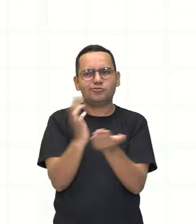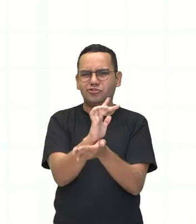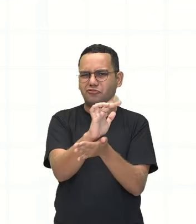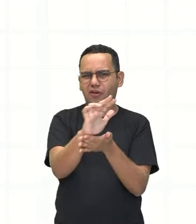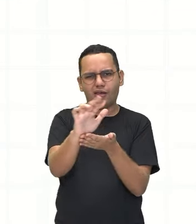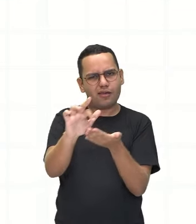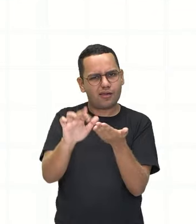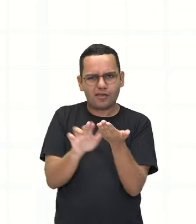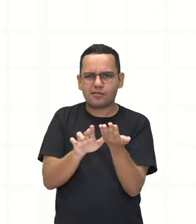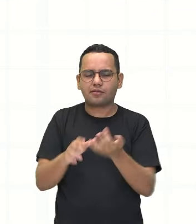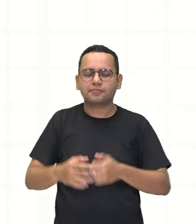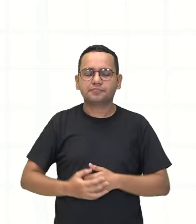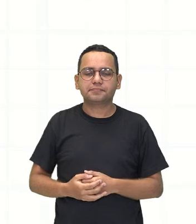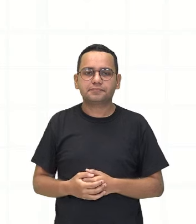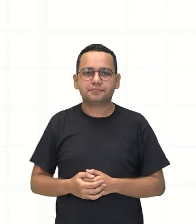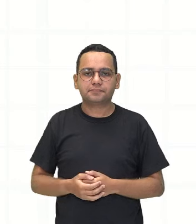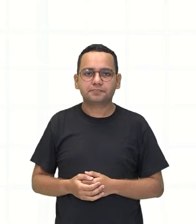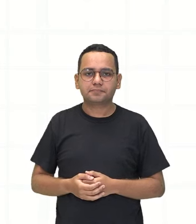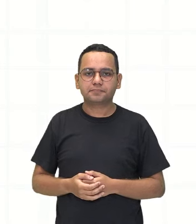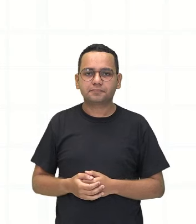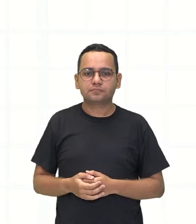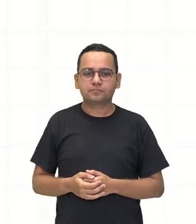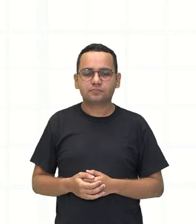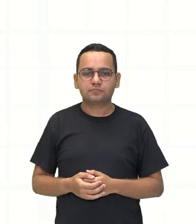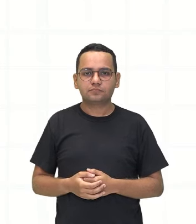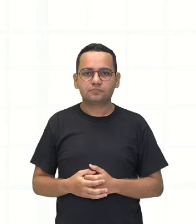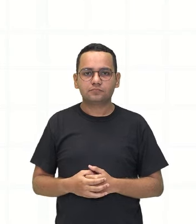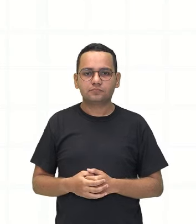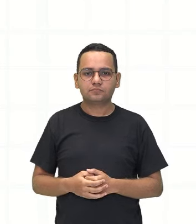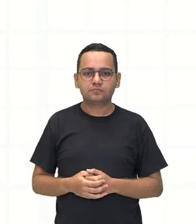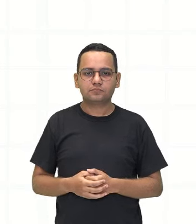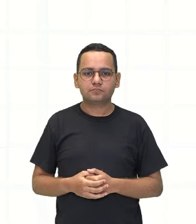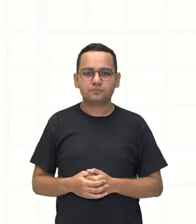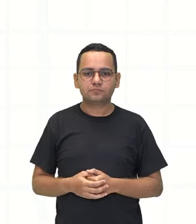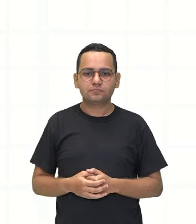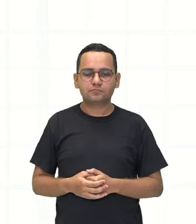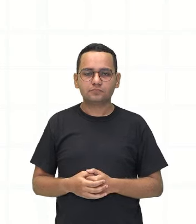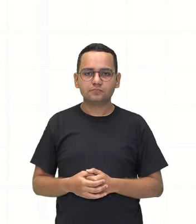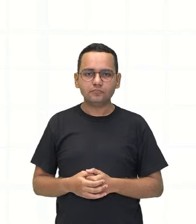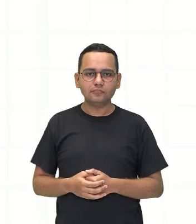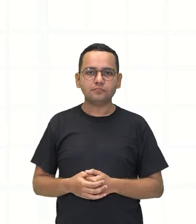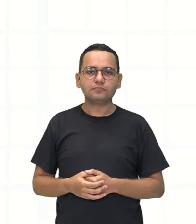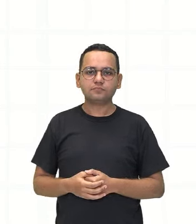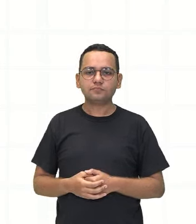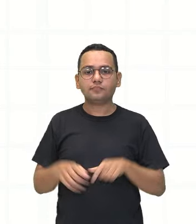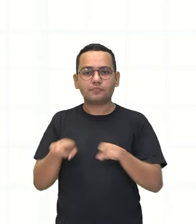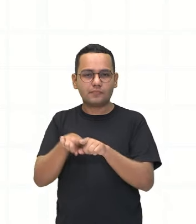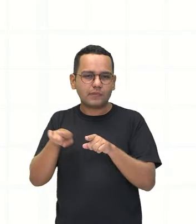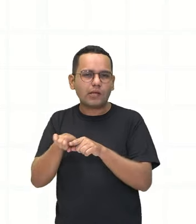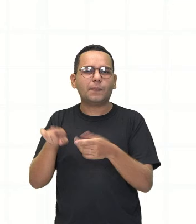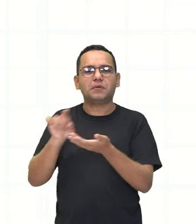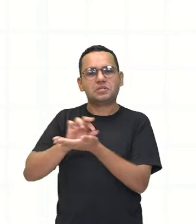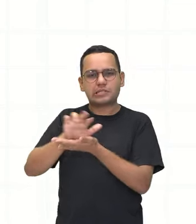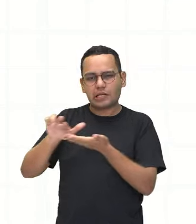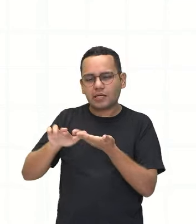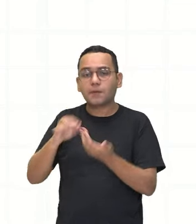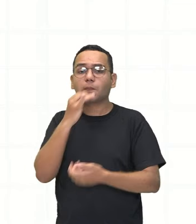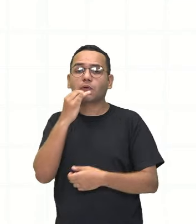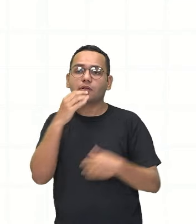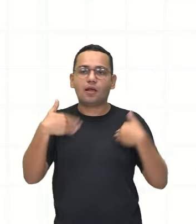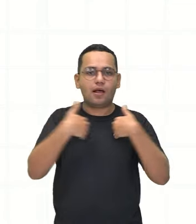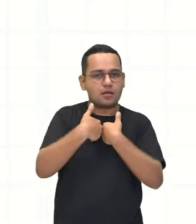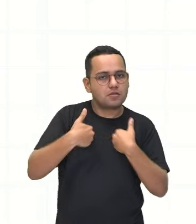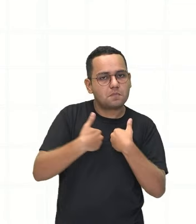tem nas nossas casas. E os seres, né? Que pode ser os animais, né? As